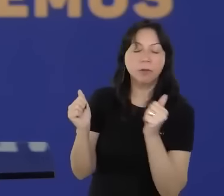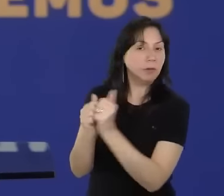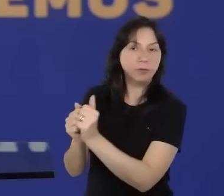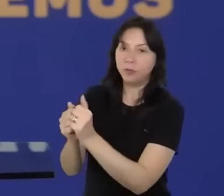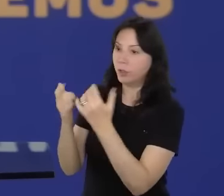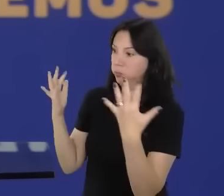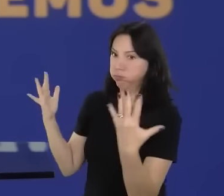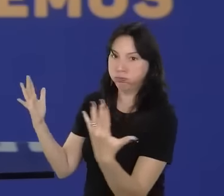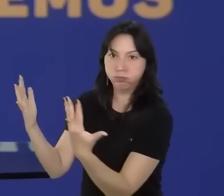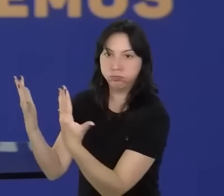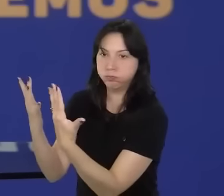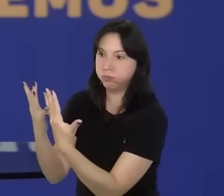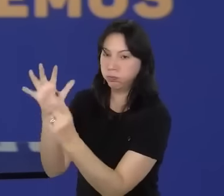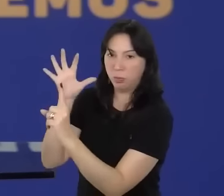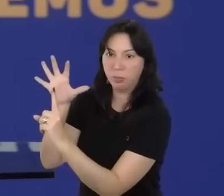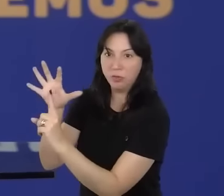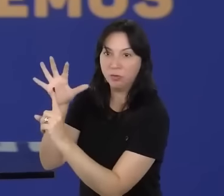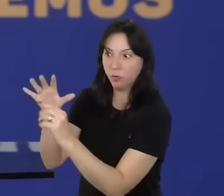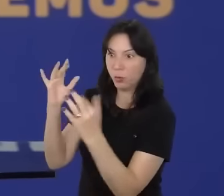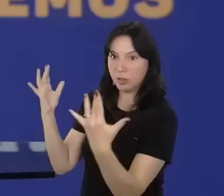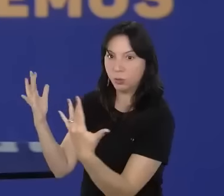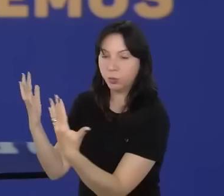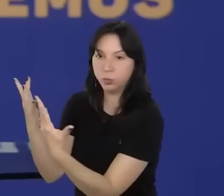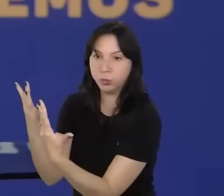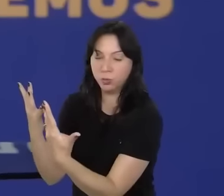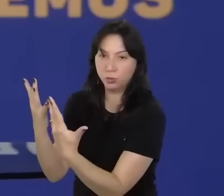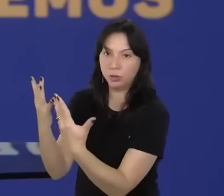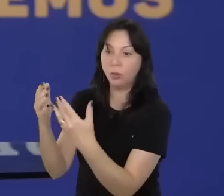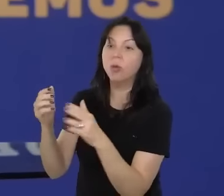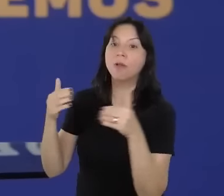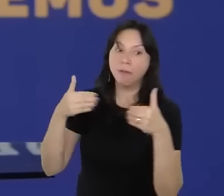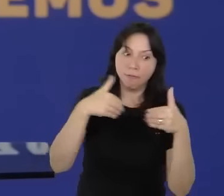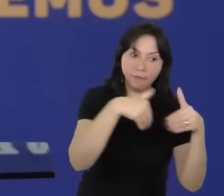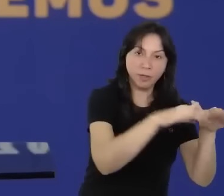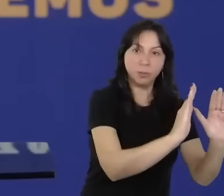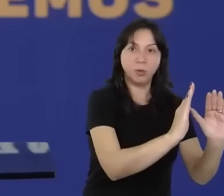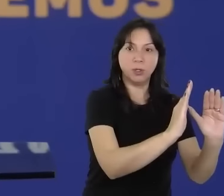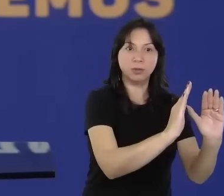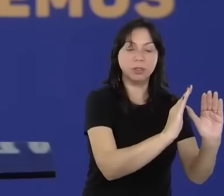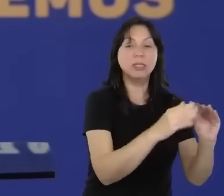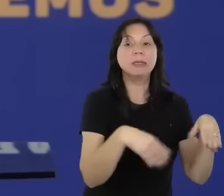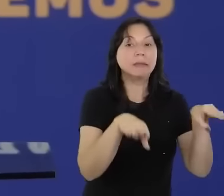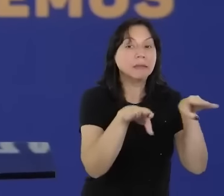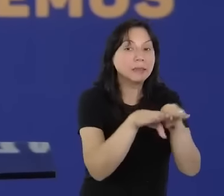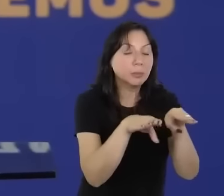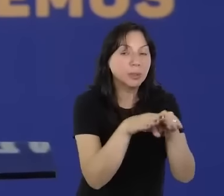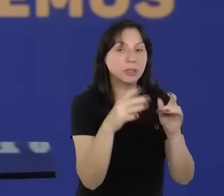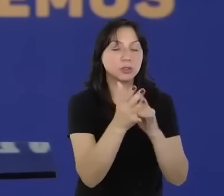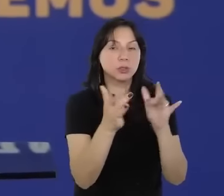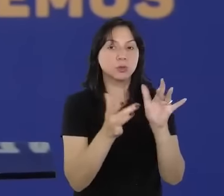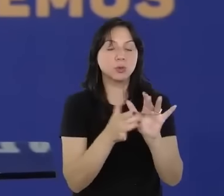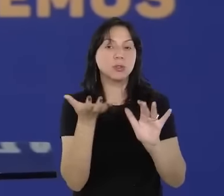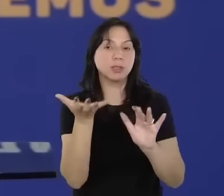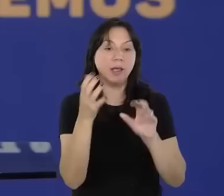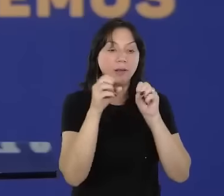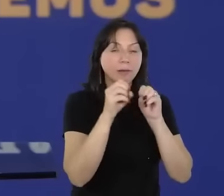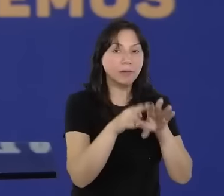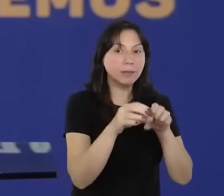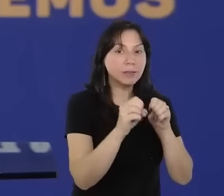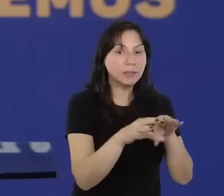isso porque Jesus quer ensinar aos seus discípulos algumas lições entendamos isso